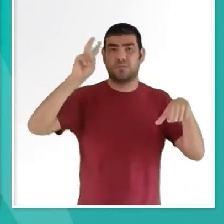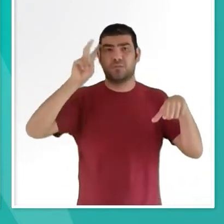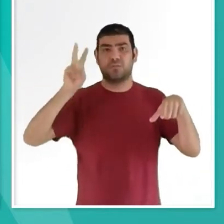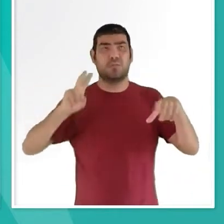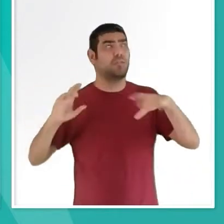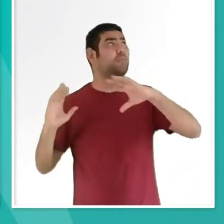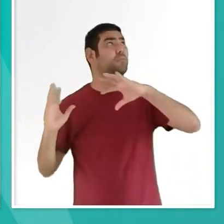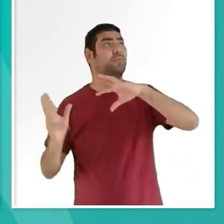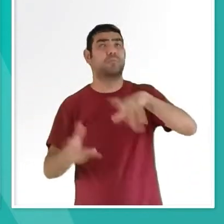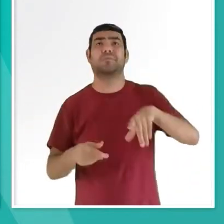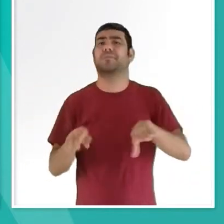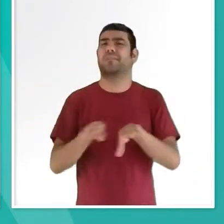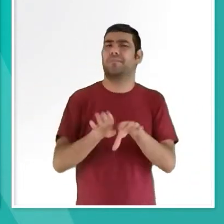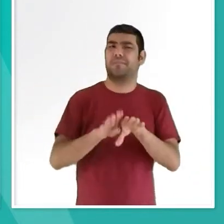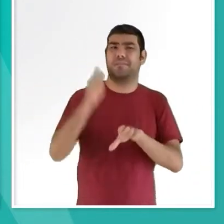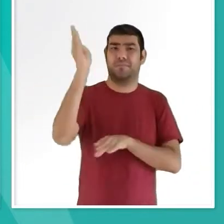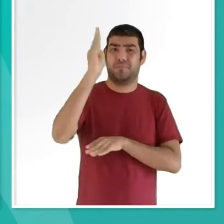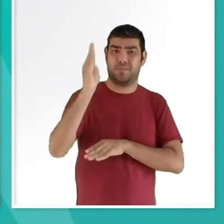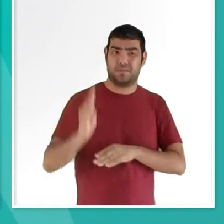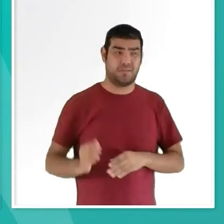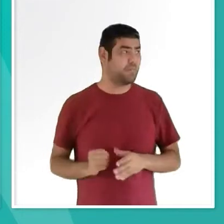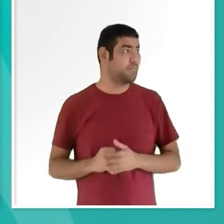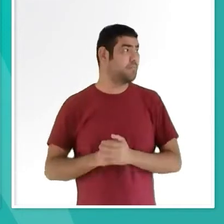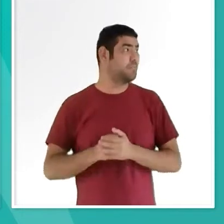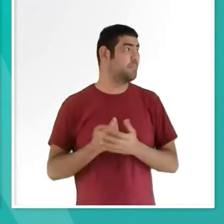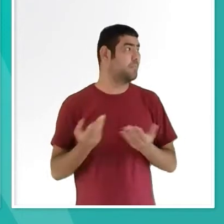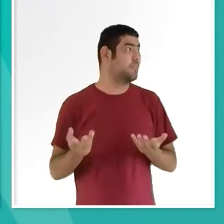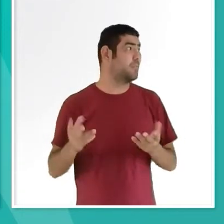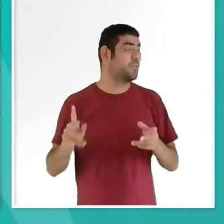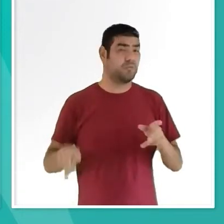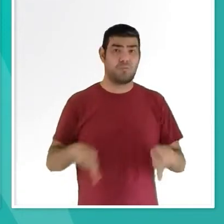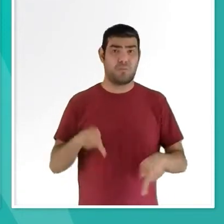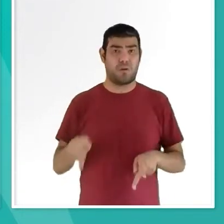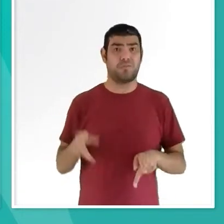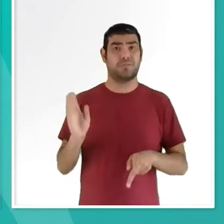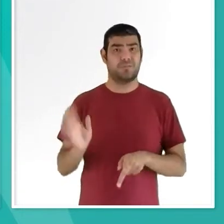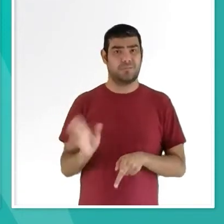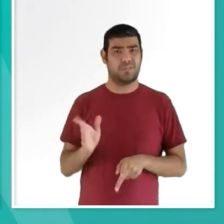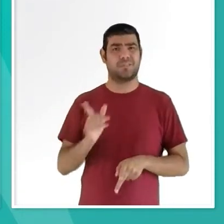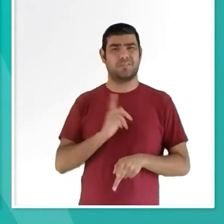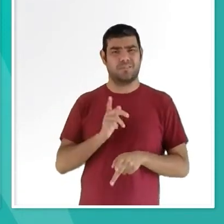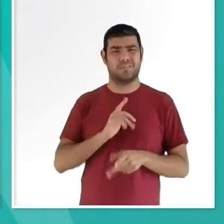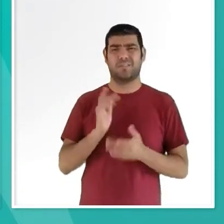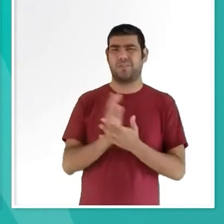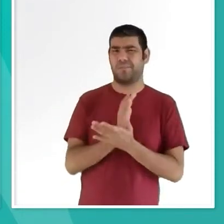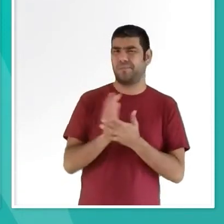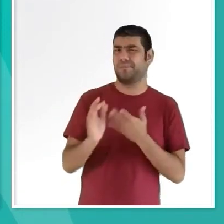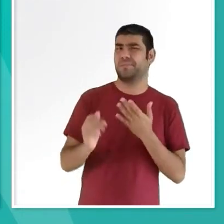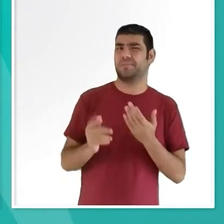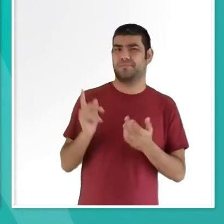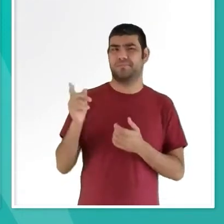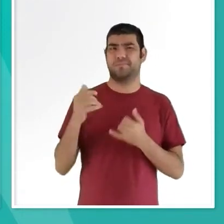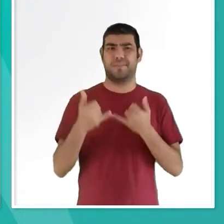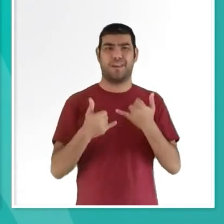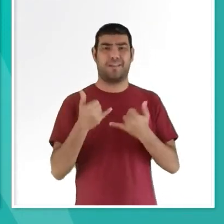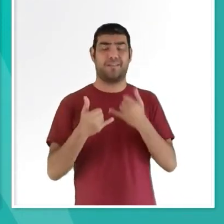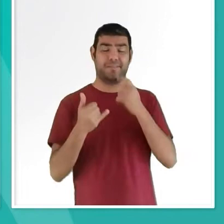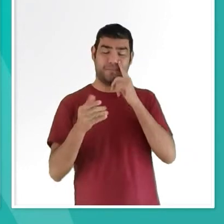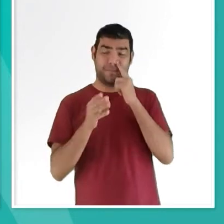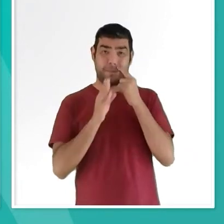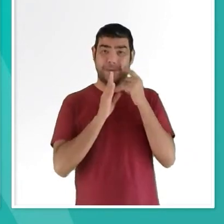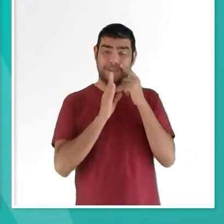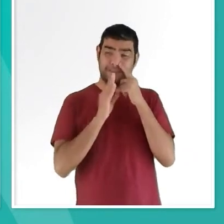Brasil. Então muitos povos já tinham uma espécie de brincadeiras. Vamos aí conhecer algumas delas, começando